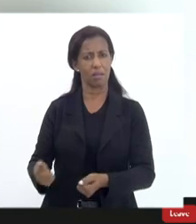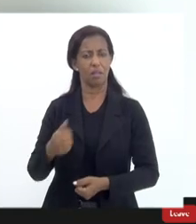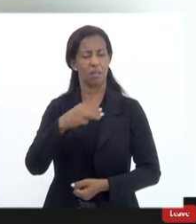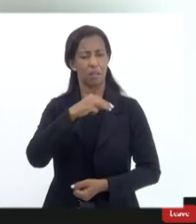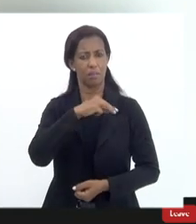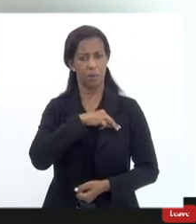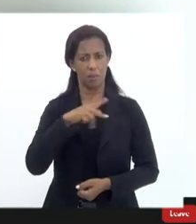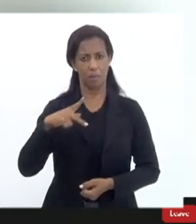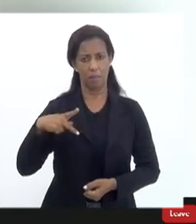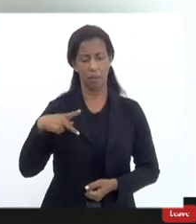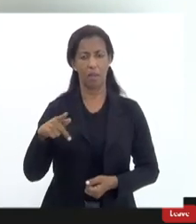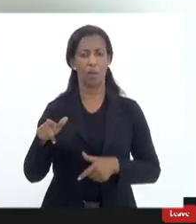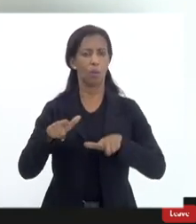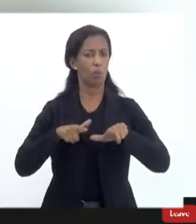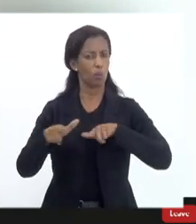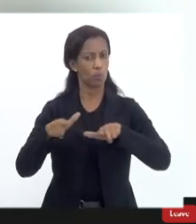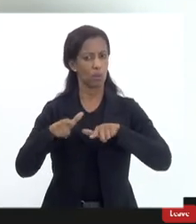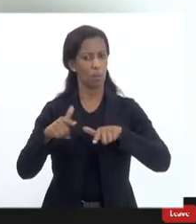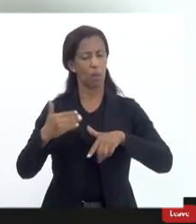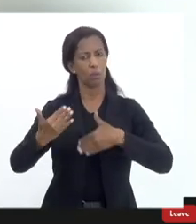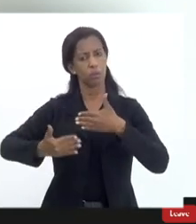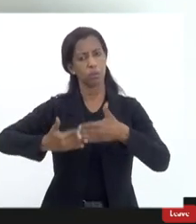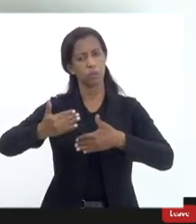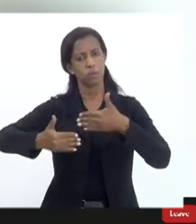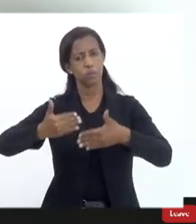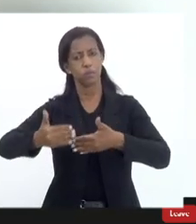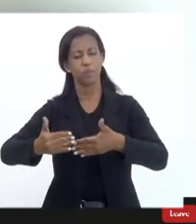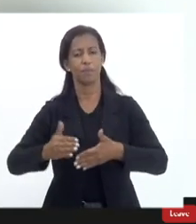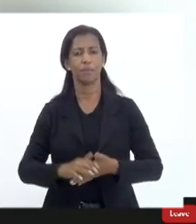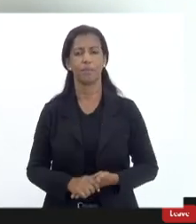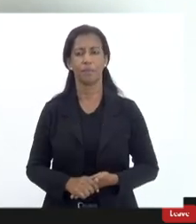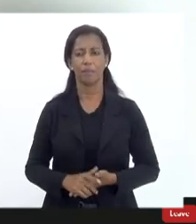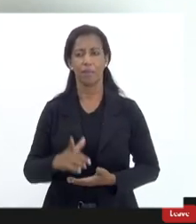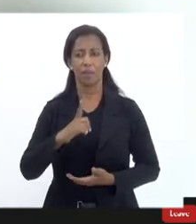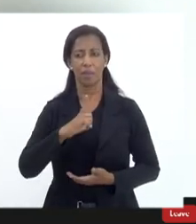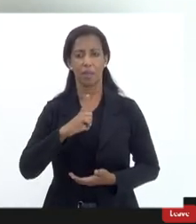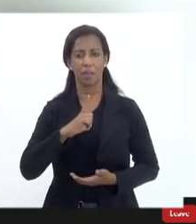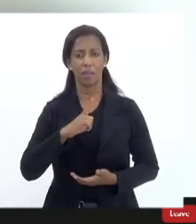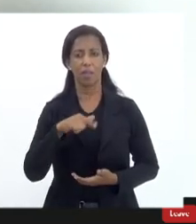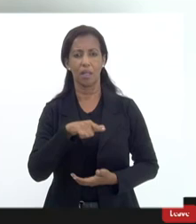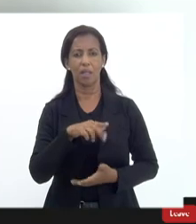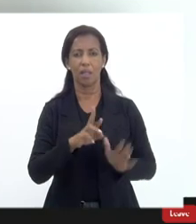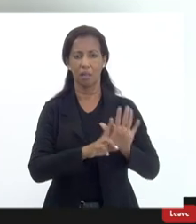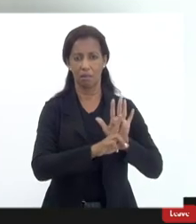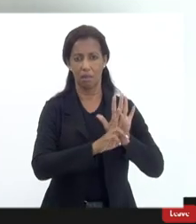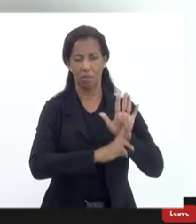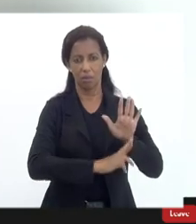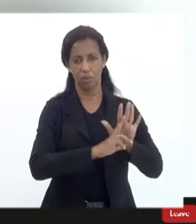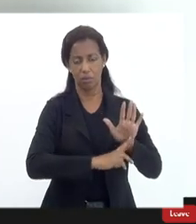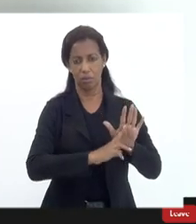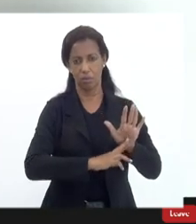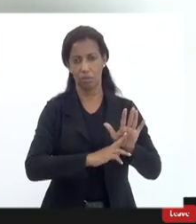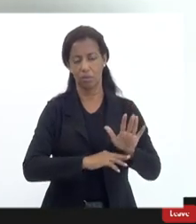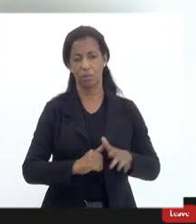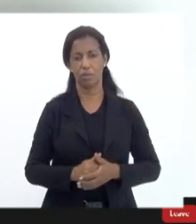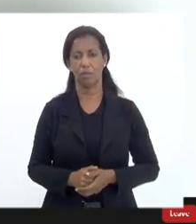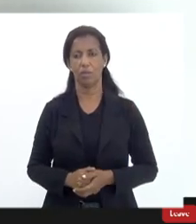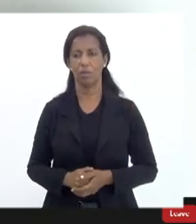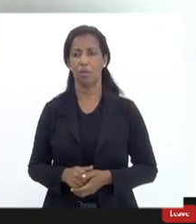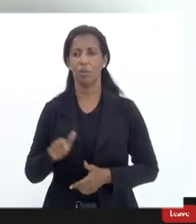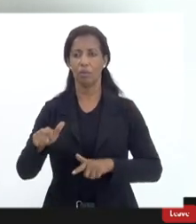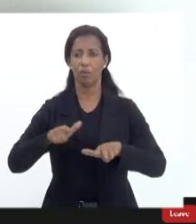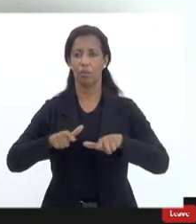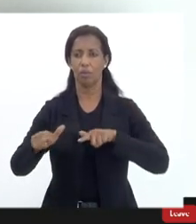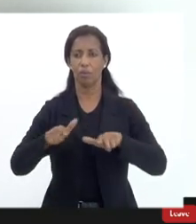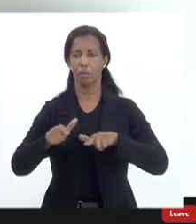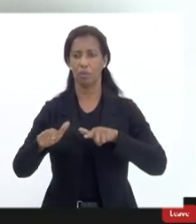Público, quer dizer, o trabalho desenvolvido e que resultou, né, na edição dessa resolução, foi um